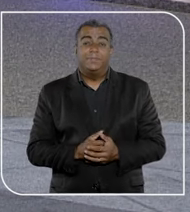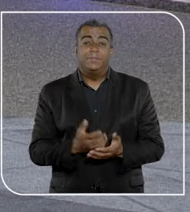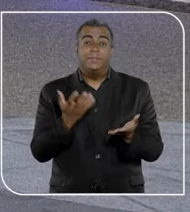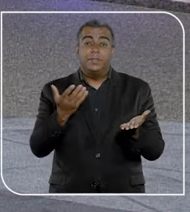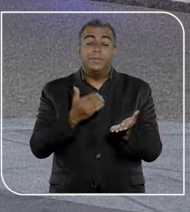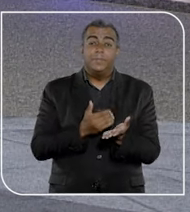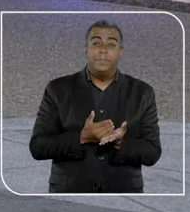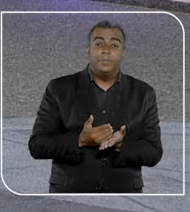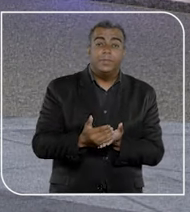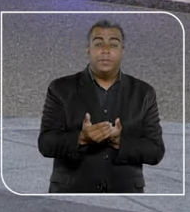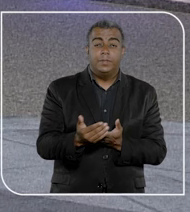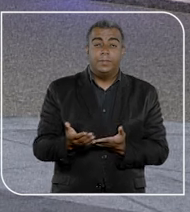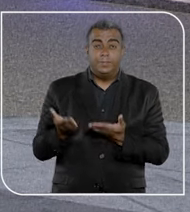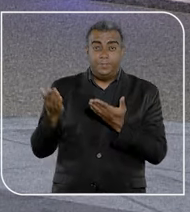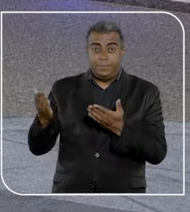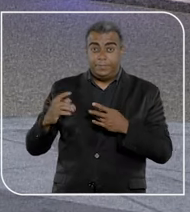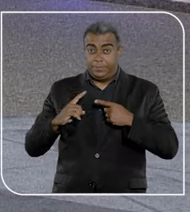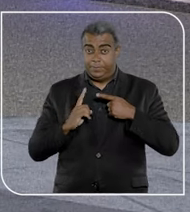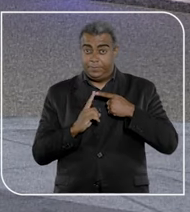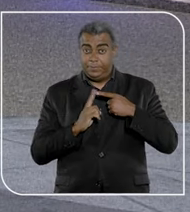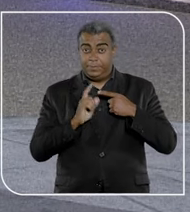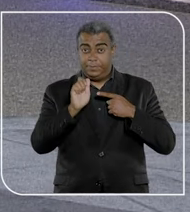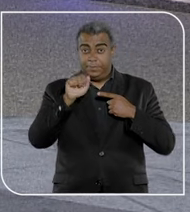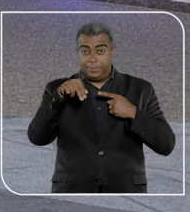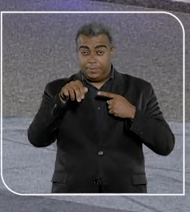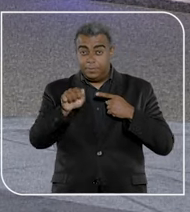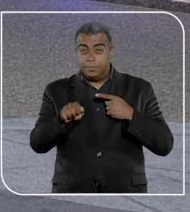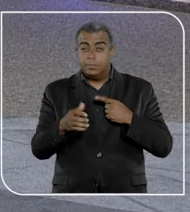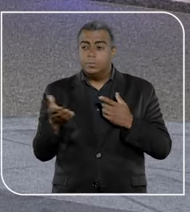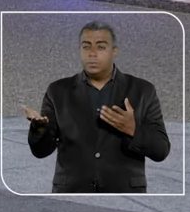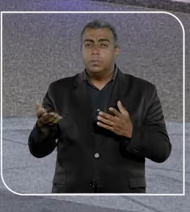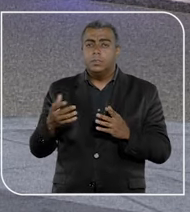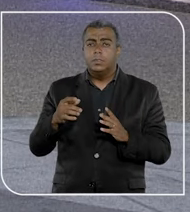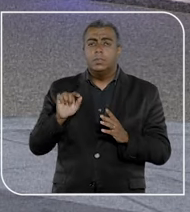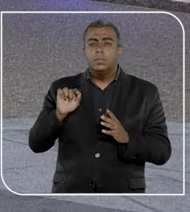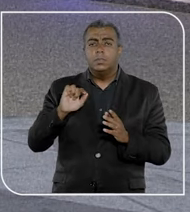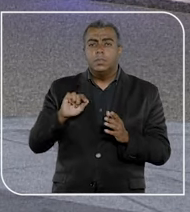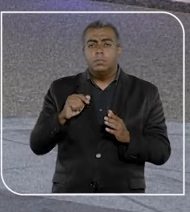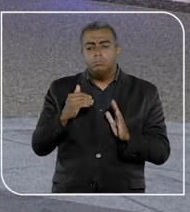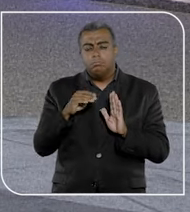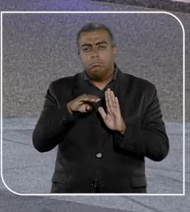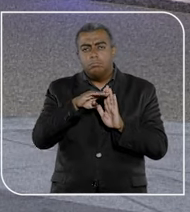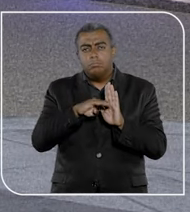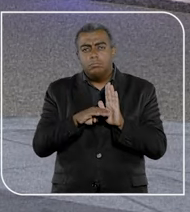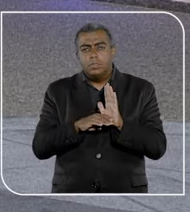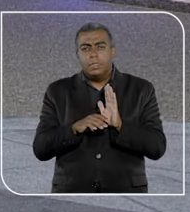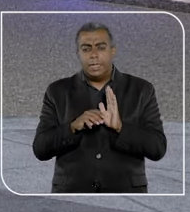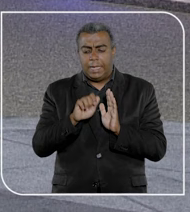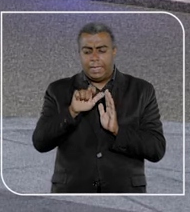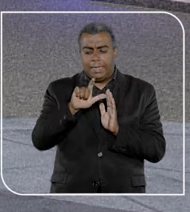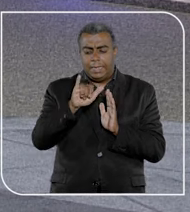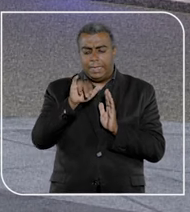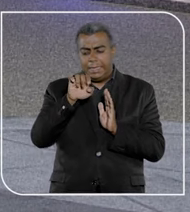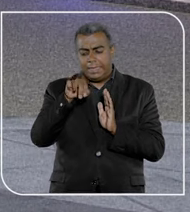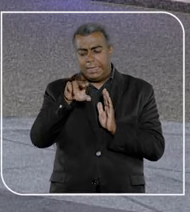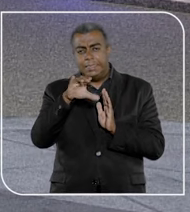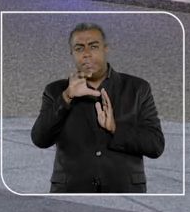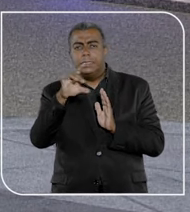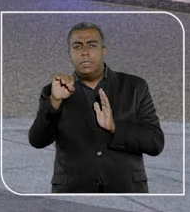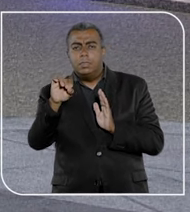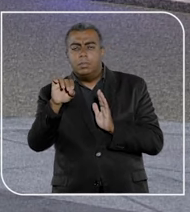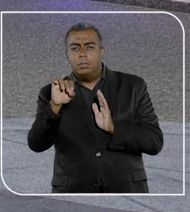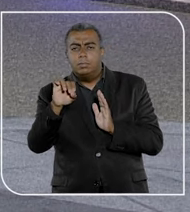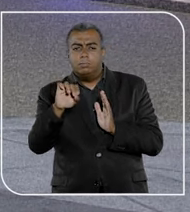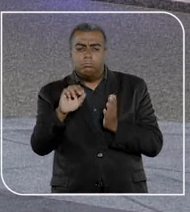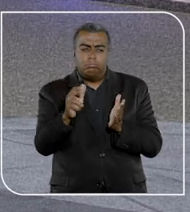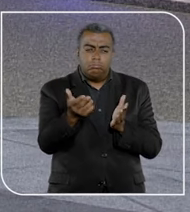Bom, eu quero começar então com a doutora Ana Beatriz. Do que se trata então o procedimento de alienação judicial dos